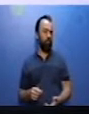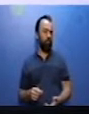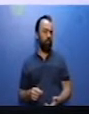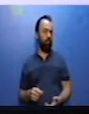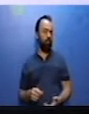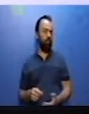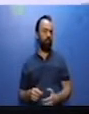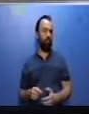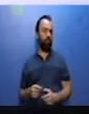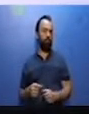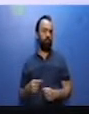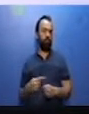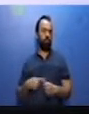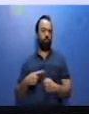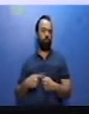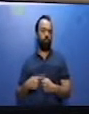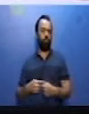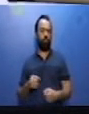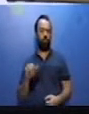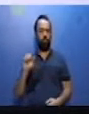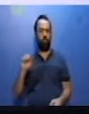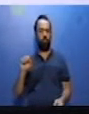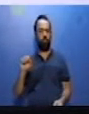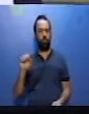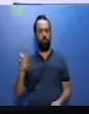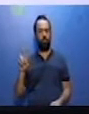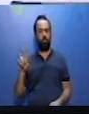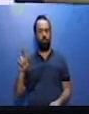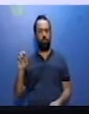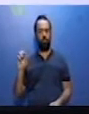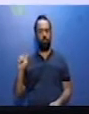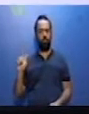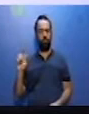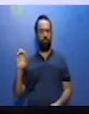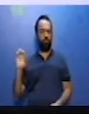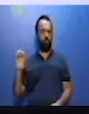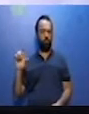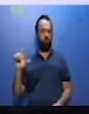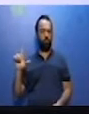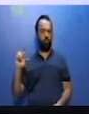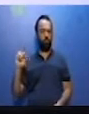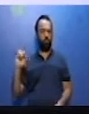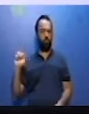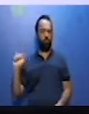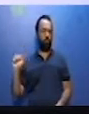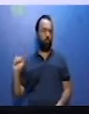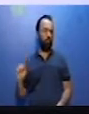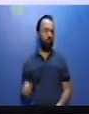e na cidade argélia perto e aí